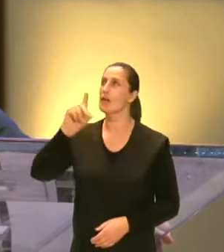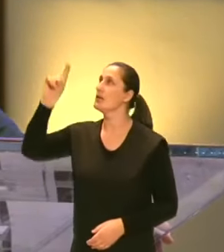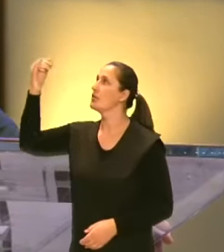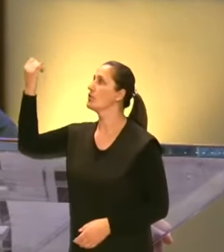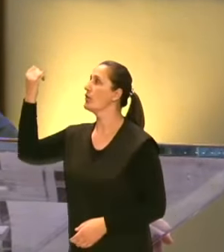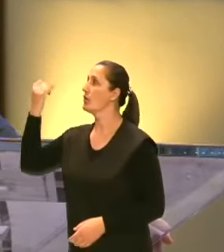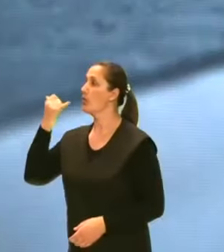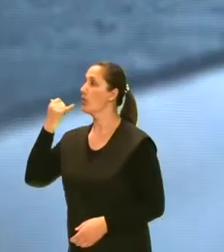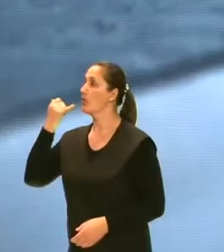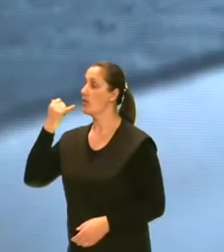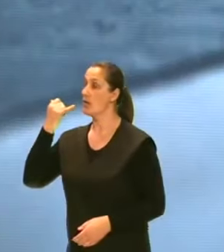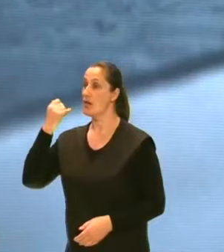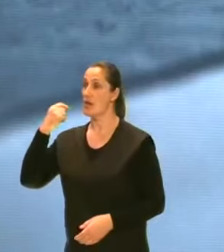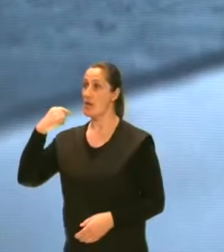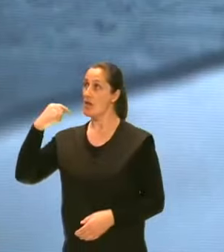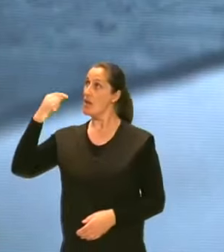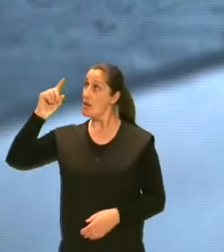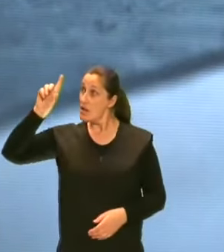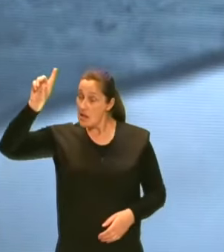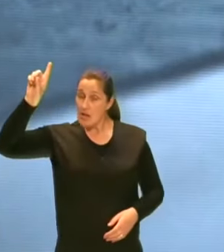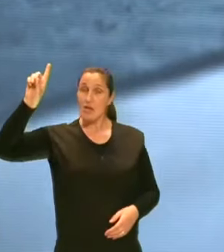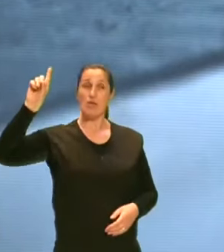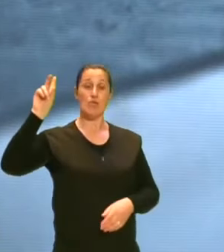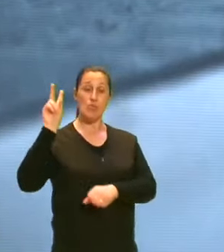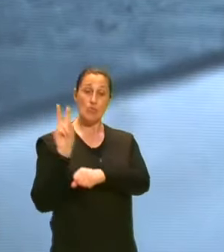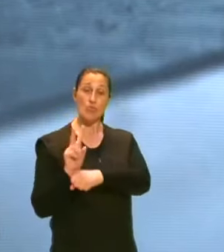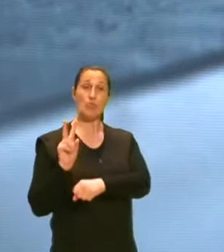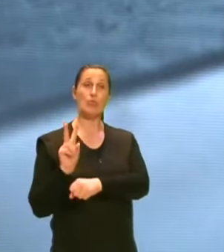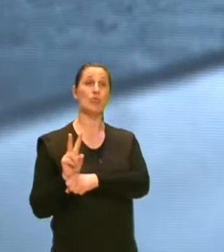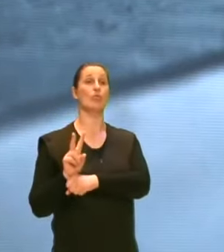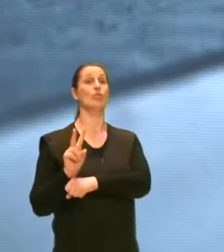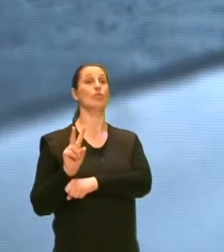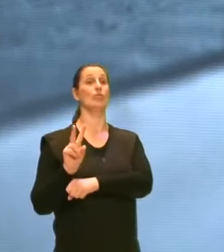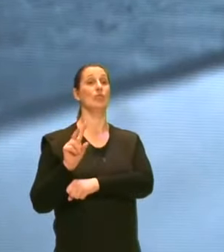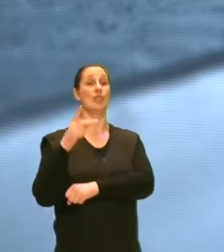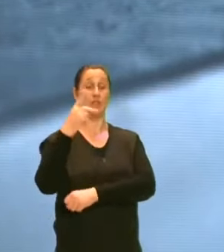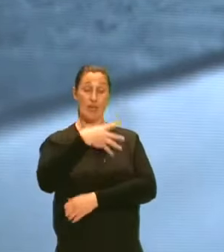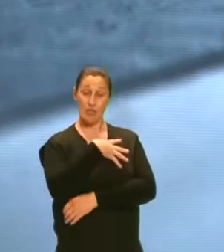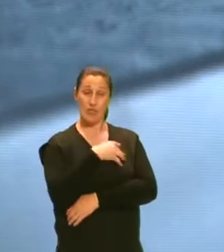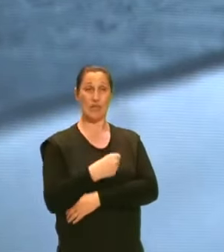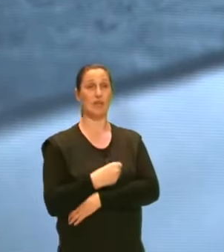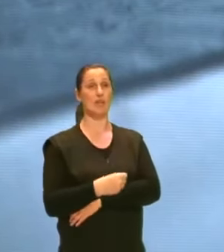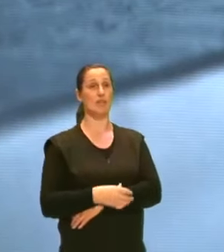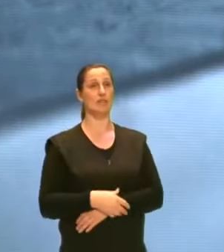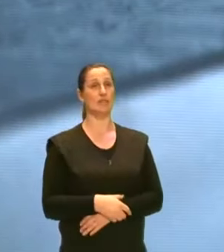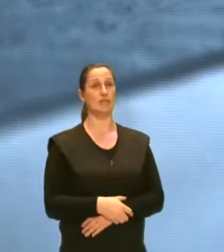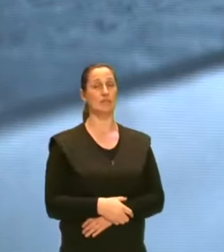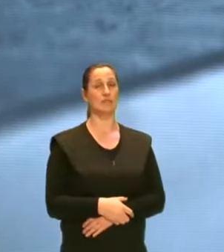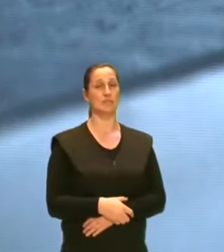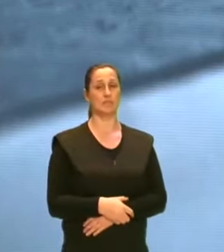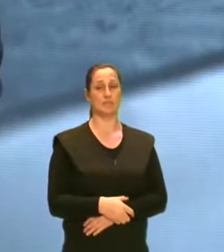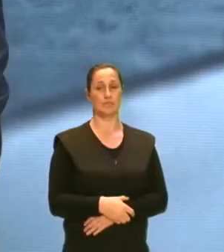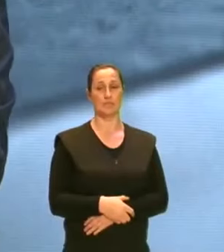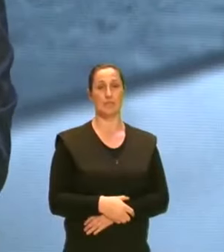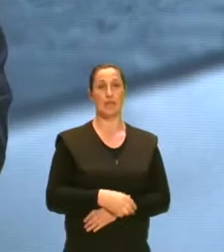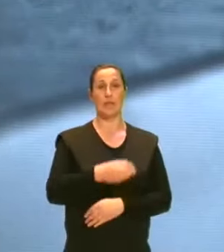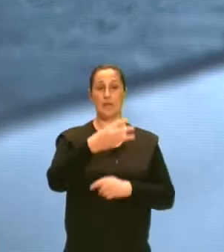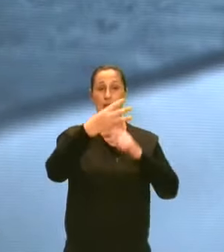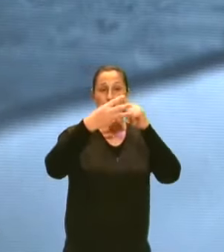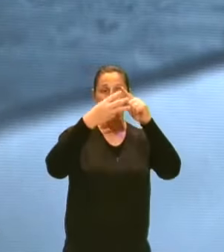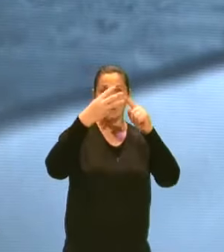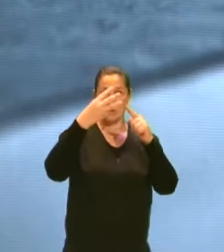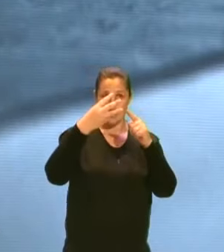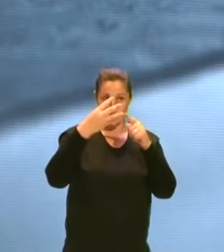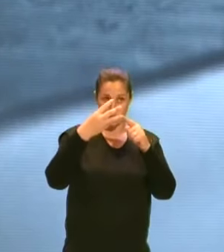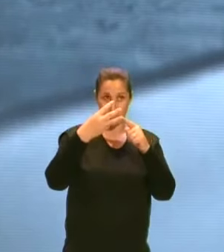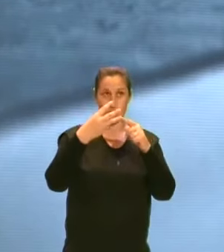cuido. Deus está cuidando. Deus está cuidando. Terceira e última lição é que quando eu